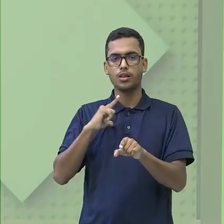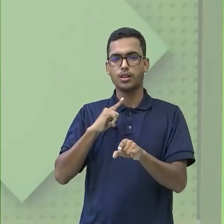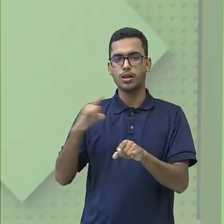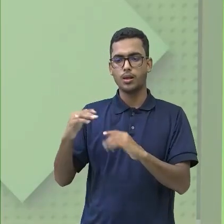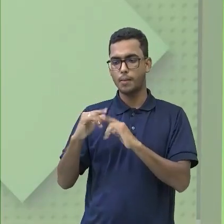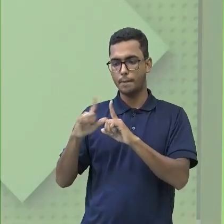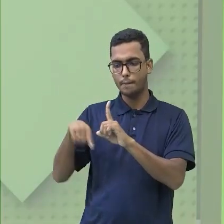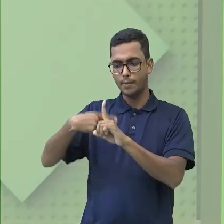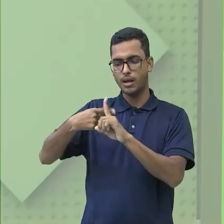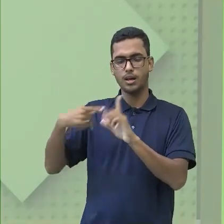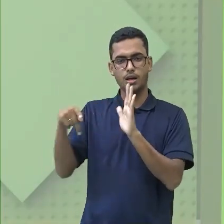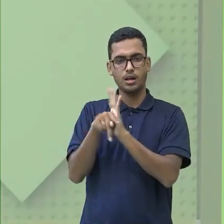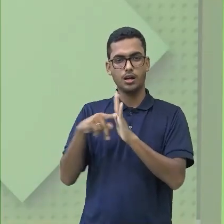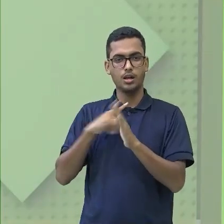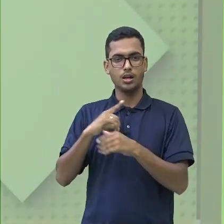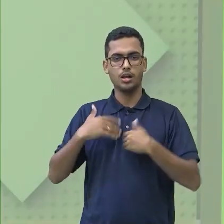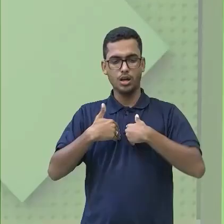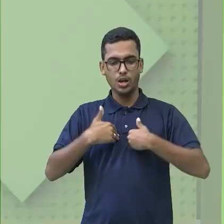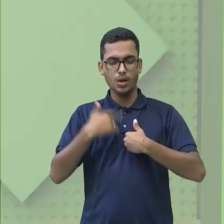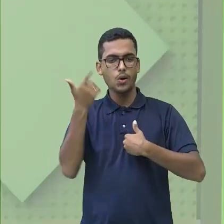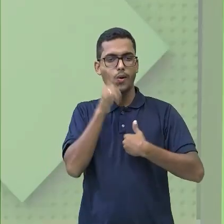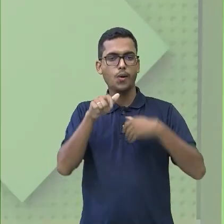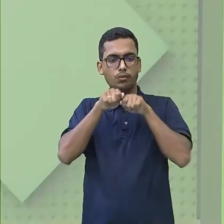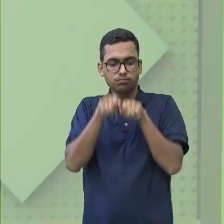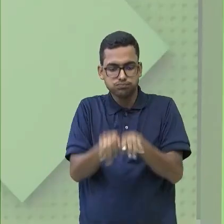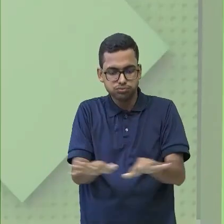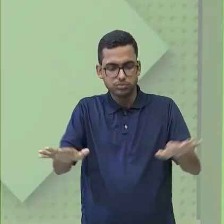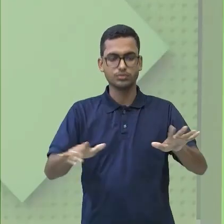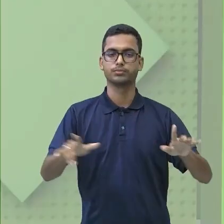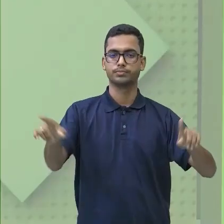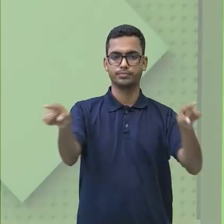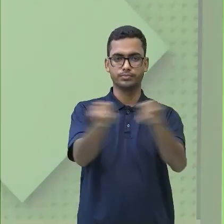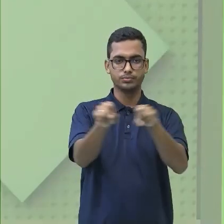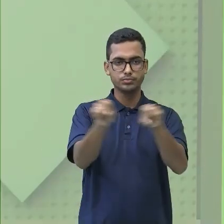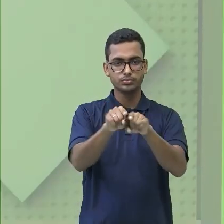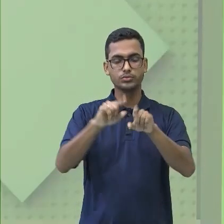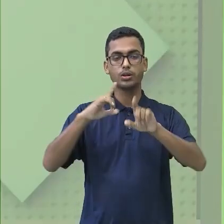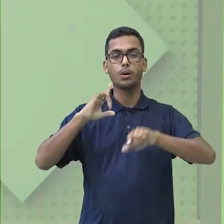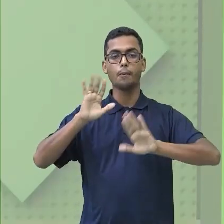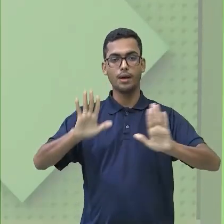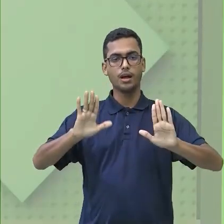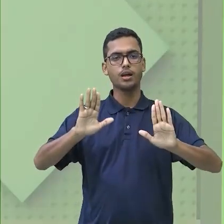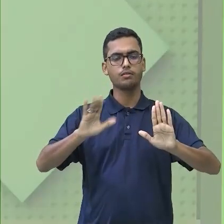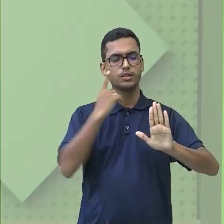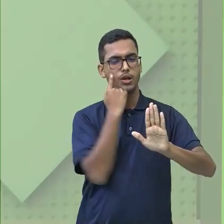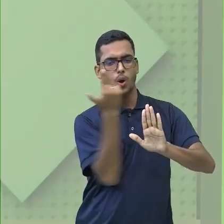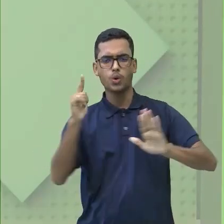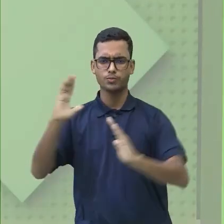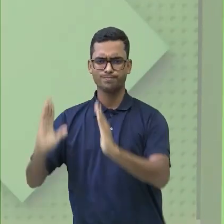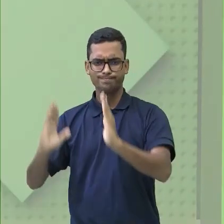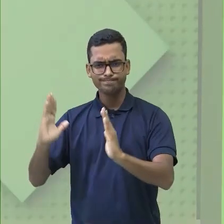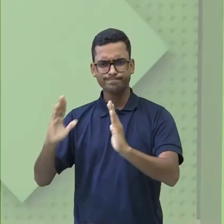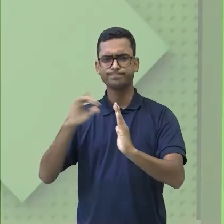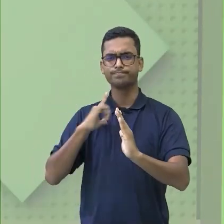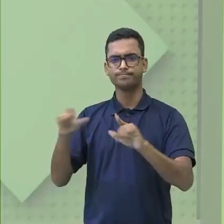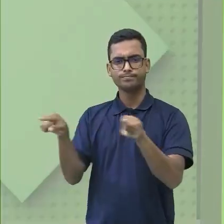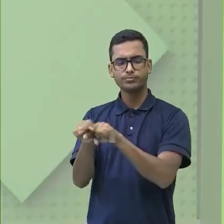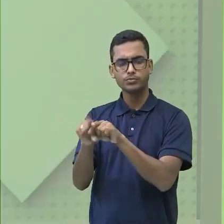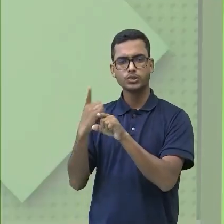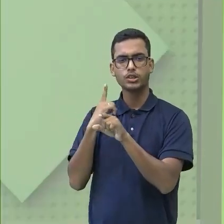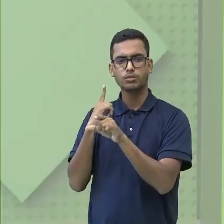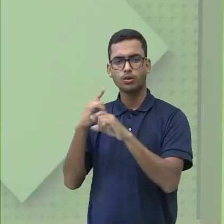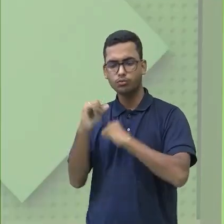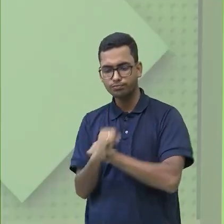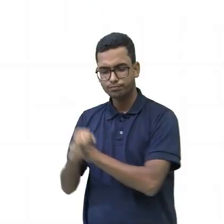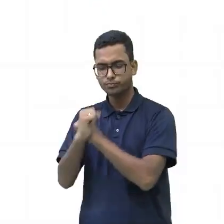seu alimento, enquanto em outros momentos eles vão estar mais recolhidos, né? Então observe aí que as temperaturas